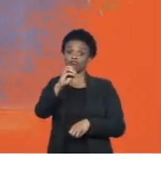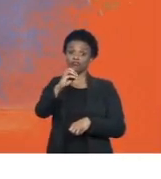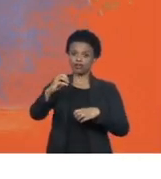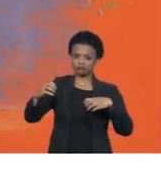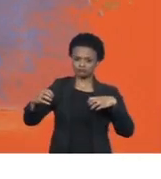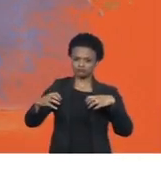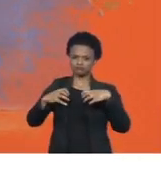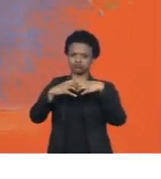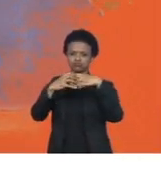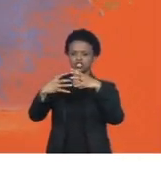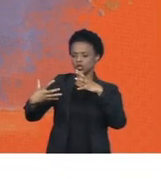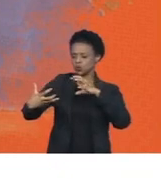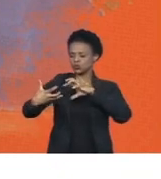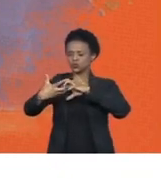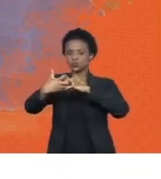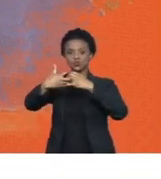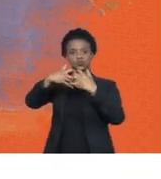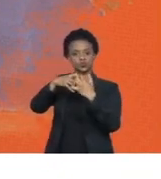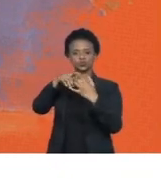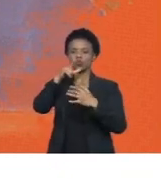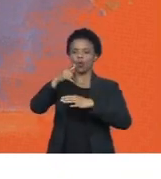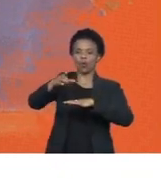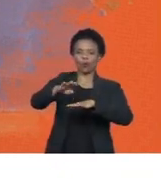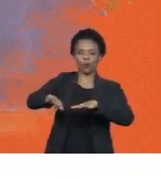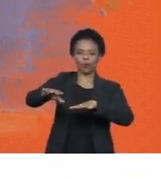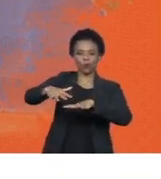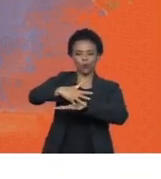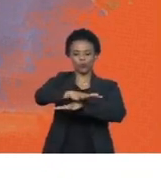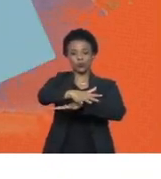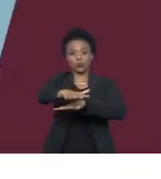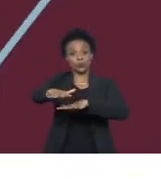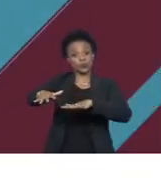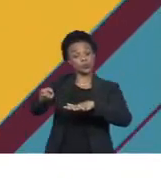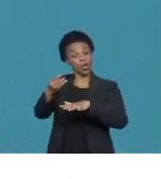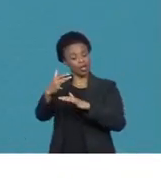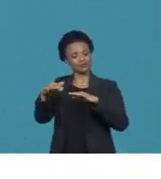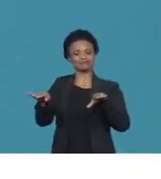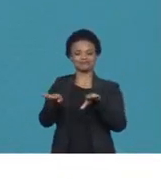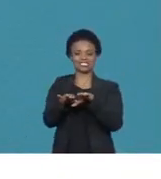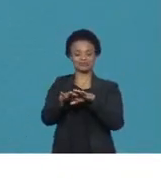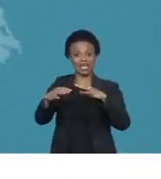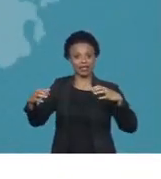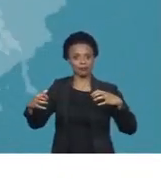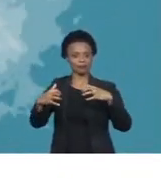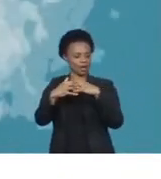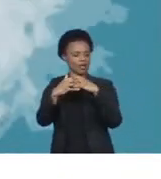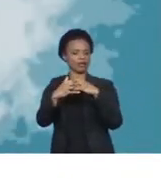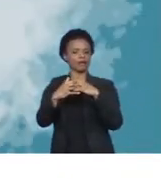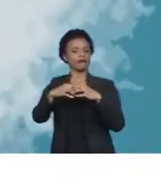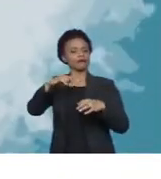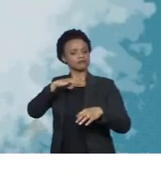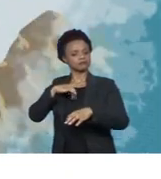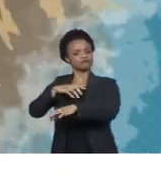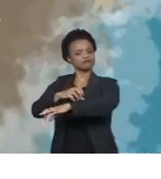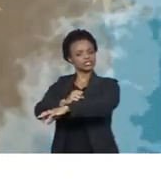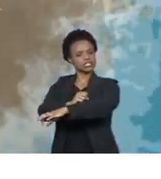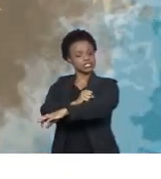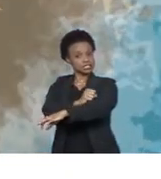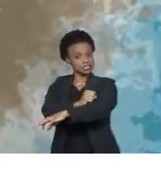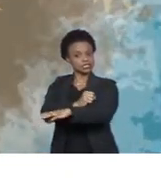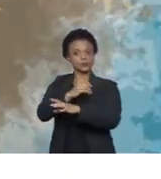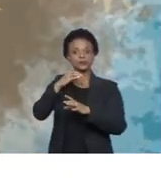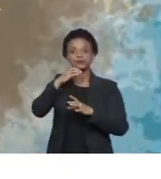tectônicas, dorsais meso-oceânicas, zonas de falha e a impactos. A pressão e a temperatura registradas durante o processo